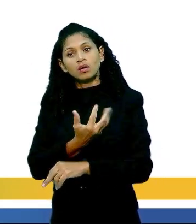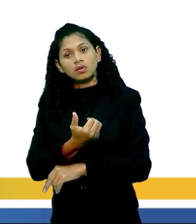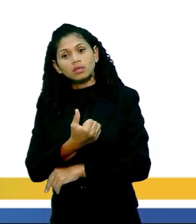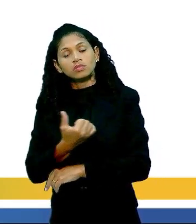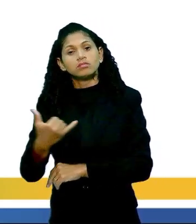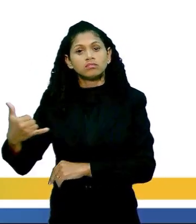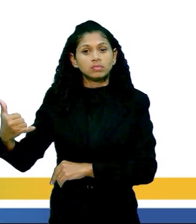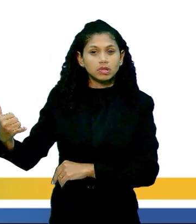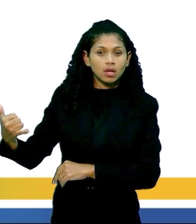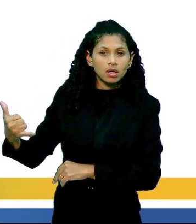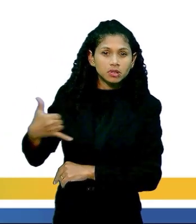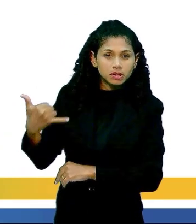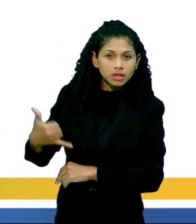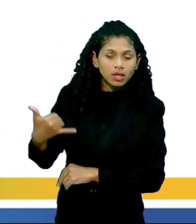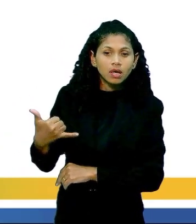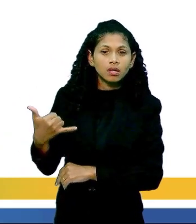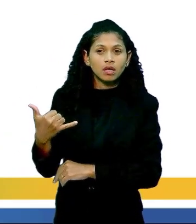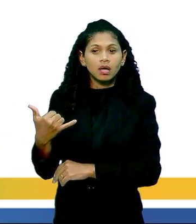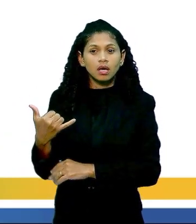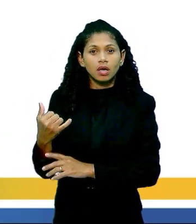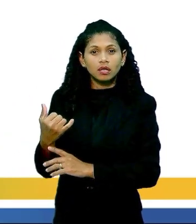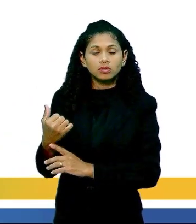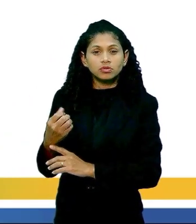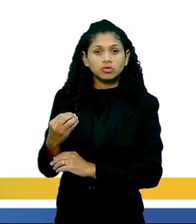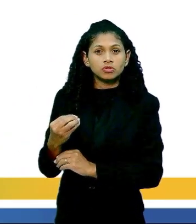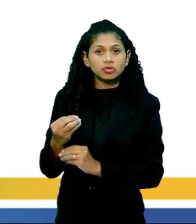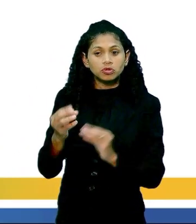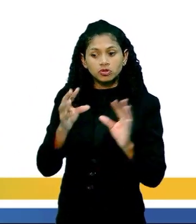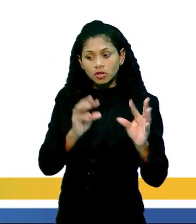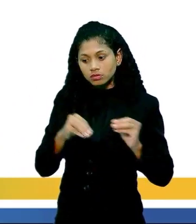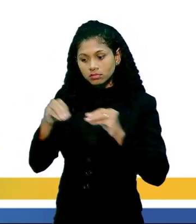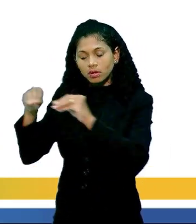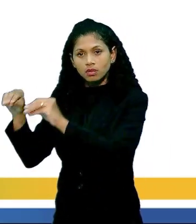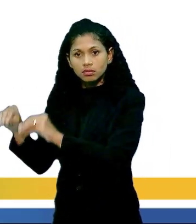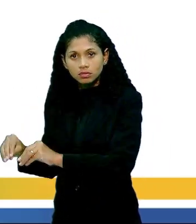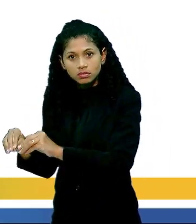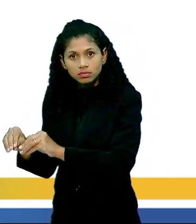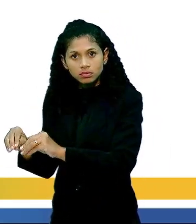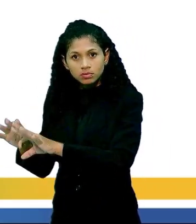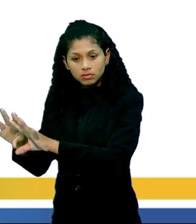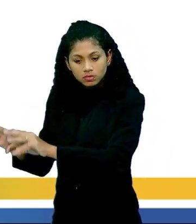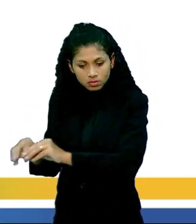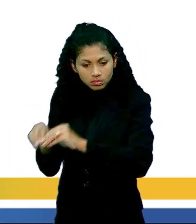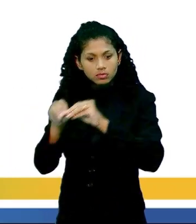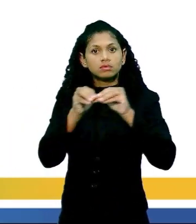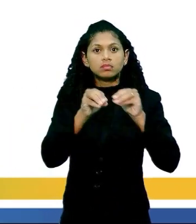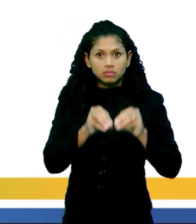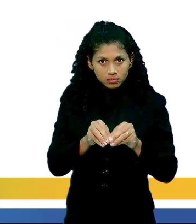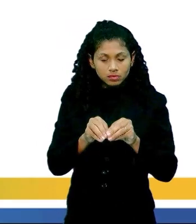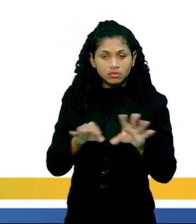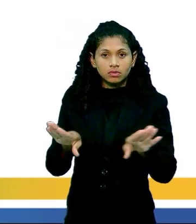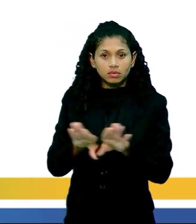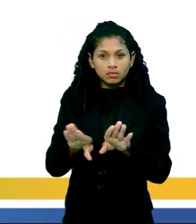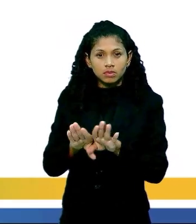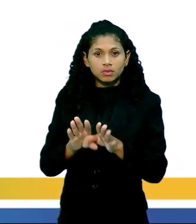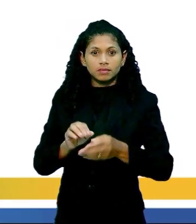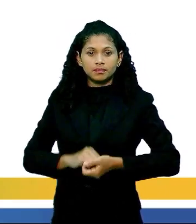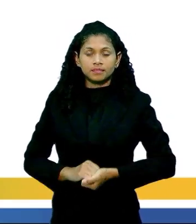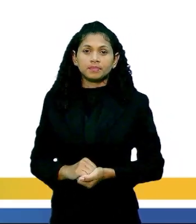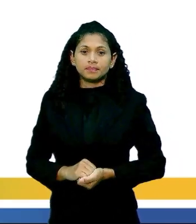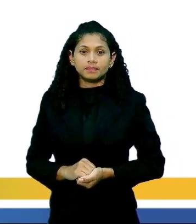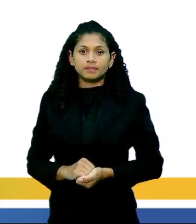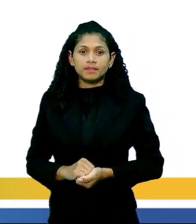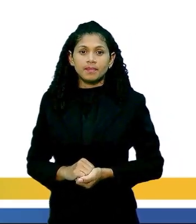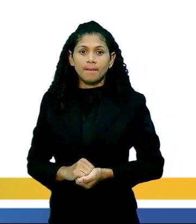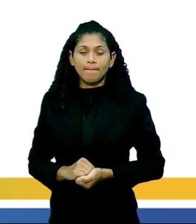mortalidade, emigração e imigração. Como assim? Deixa eu passar aqui com vocês. Aqui é a